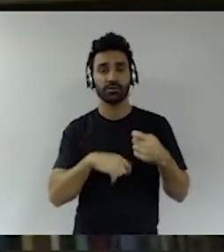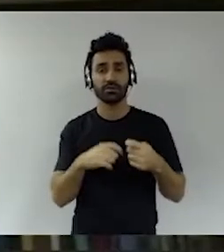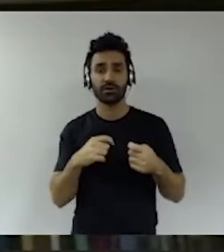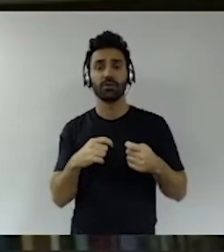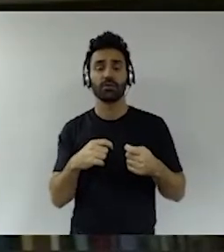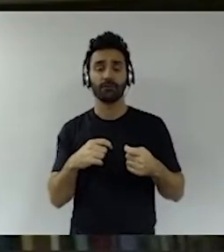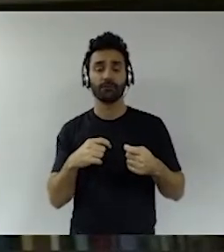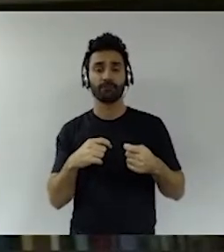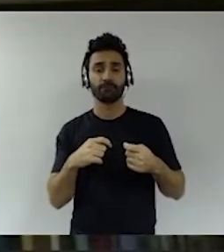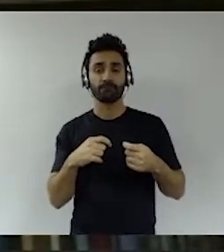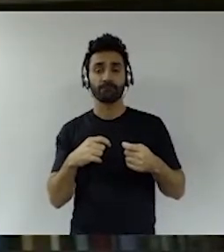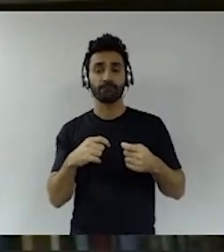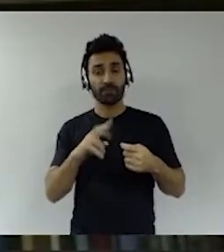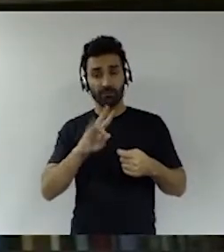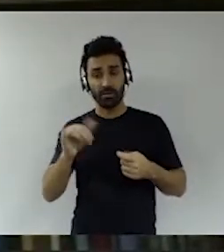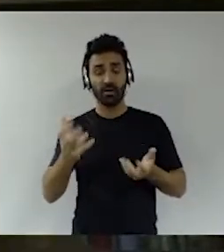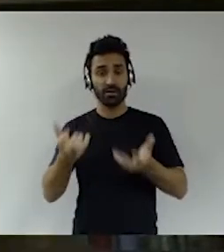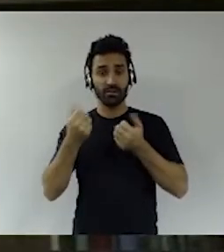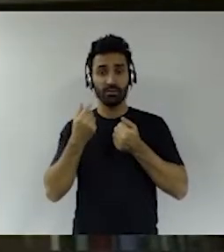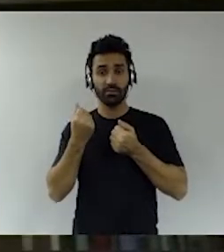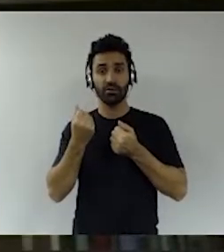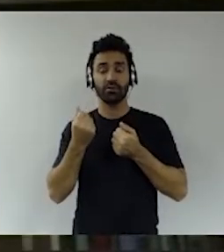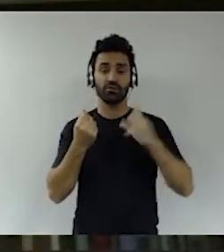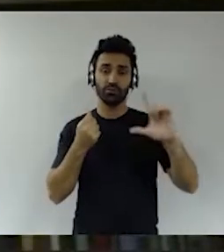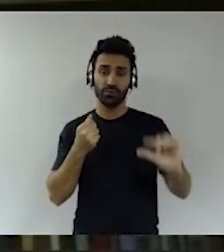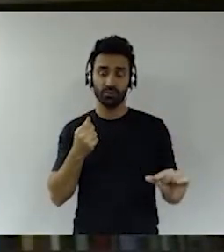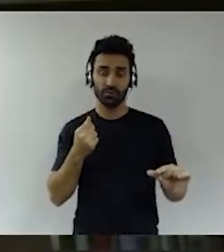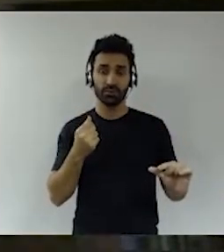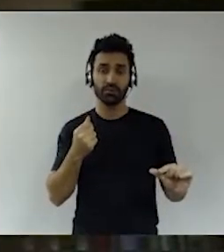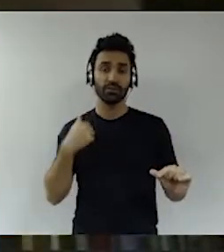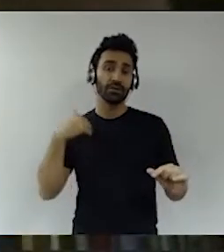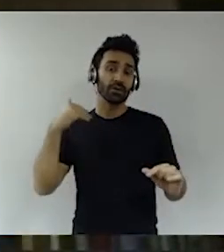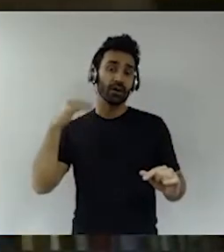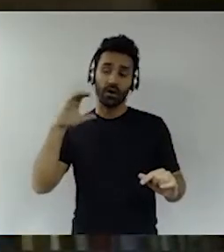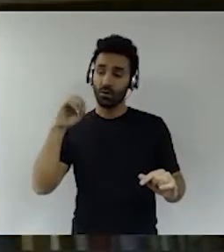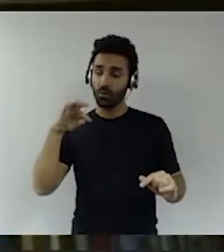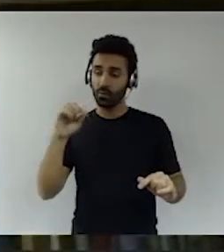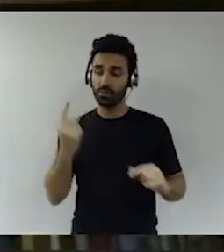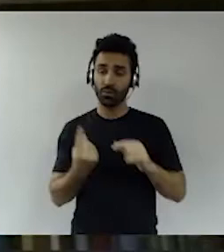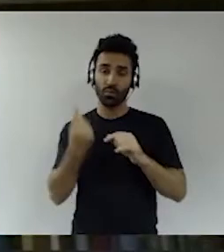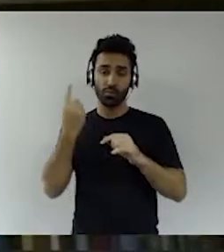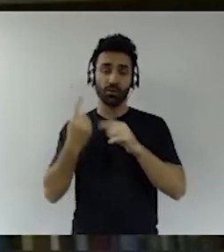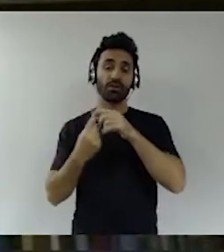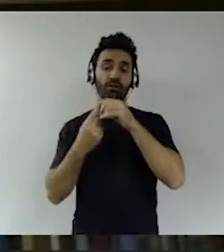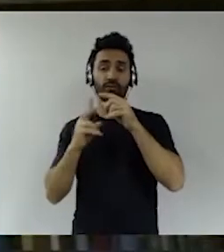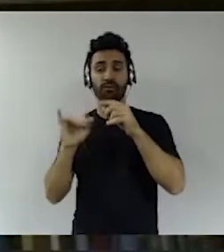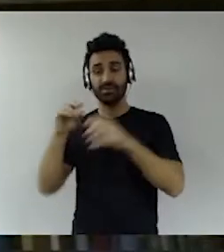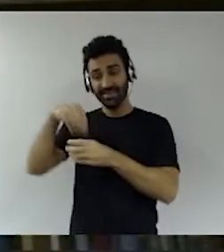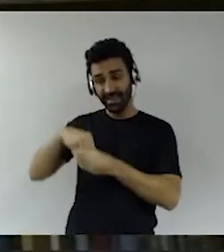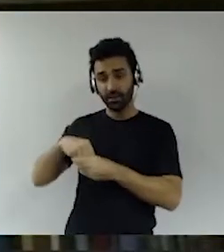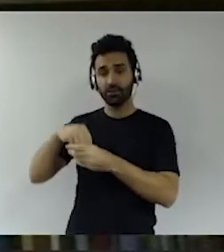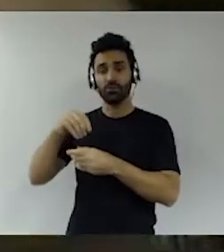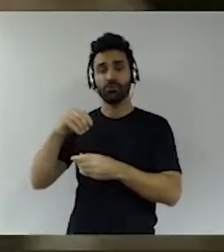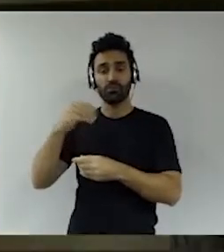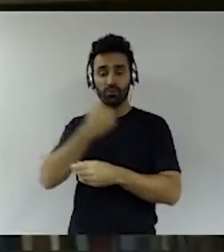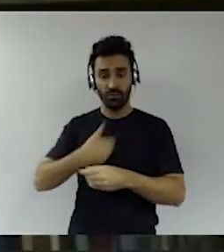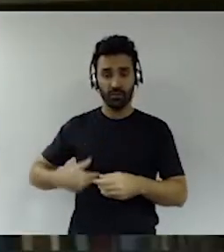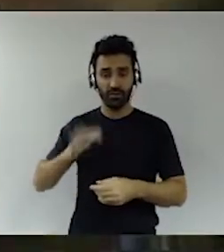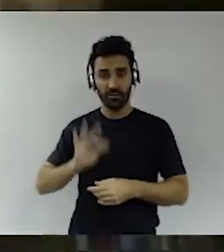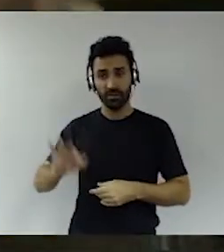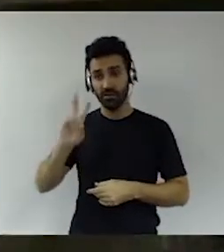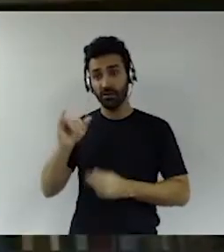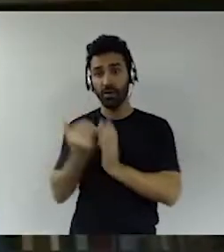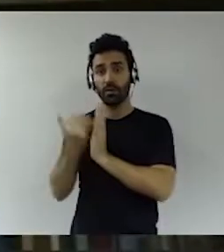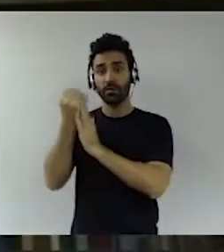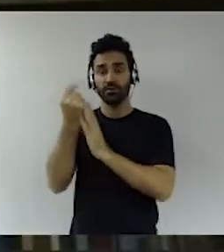tem conta vai receber um lançamento diminutivo. E a conta única do Tesouro Nacional vai receber um lançamento aumentativo. Detalhe,